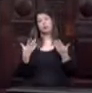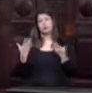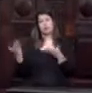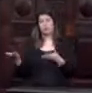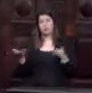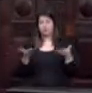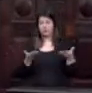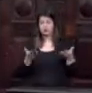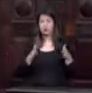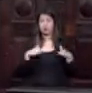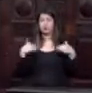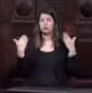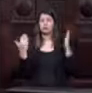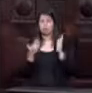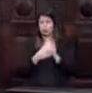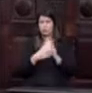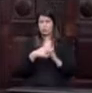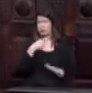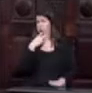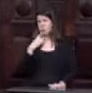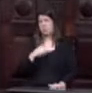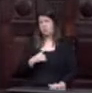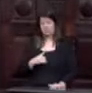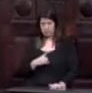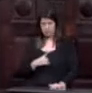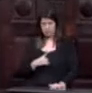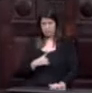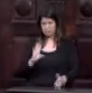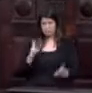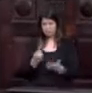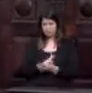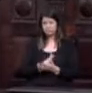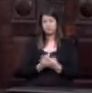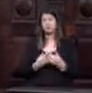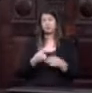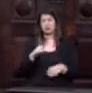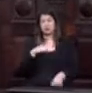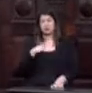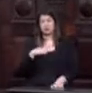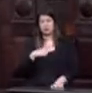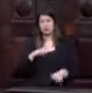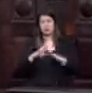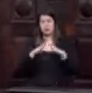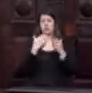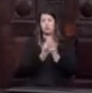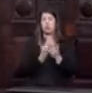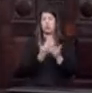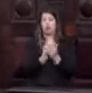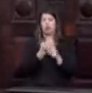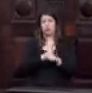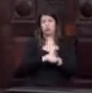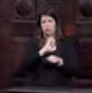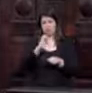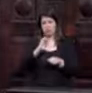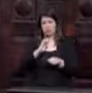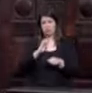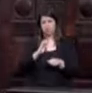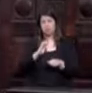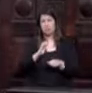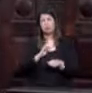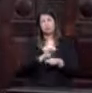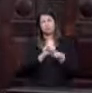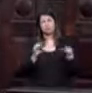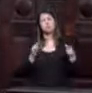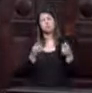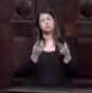todos que não conhecem a realidade hoje, que vive uma escola pública da rede estadual, com as suas